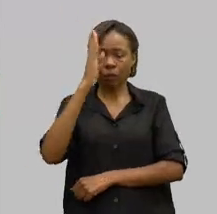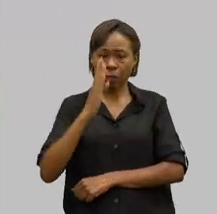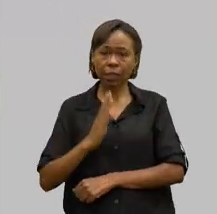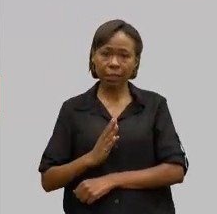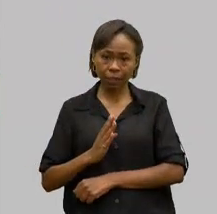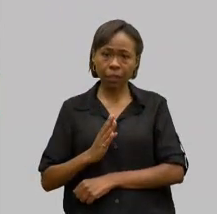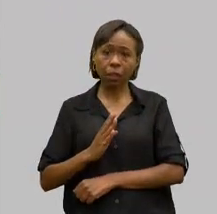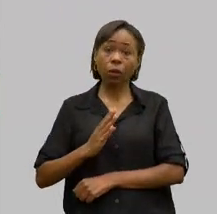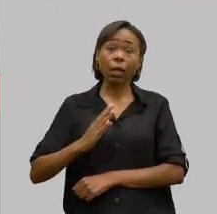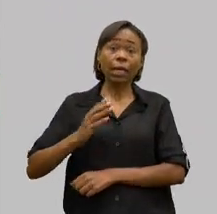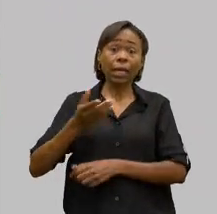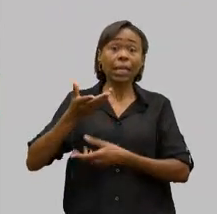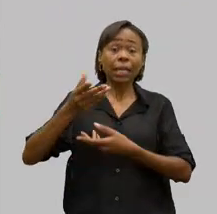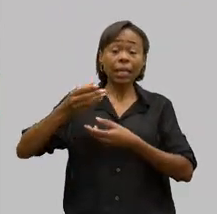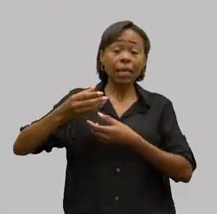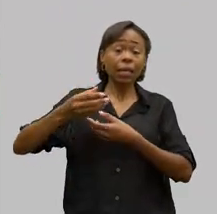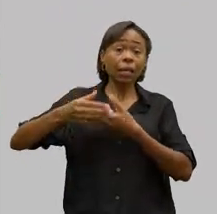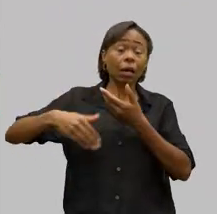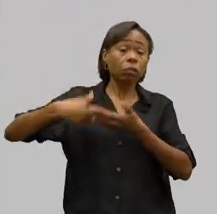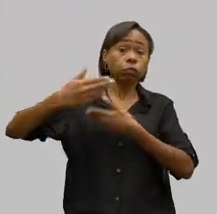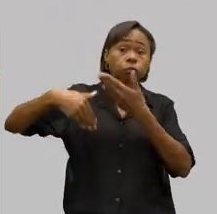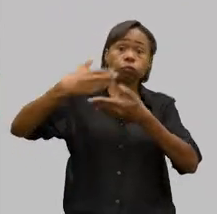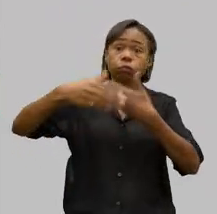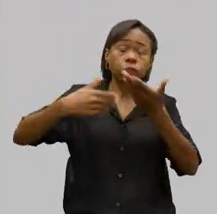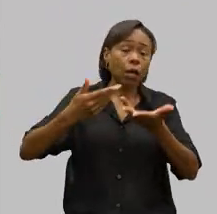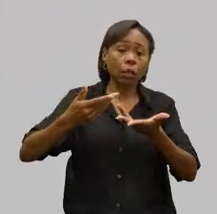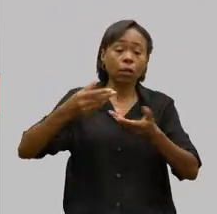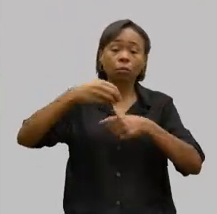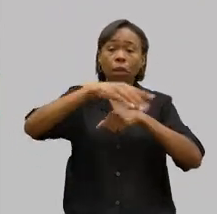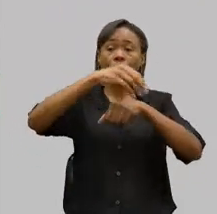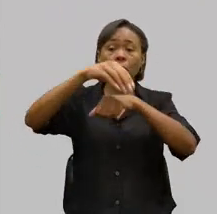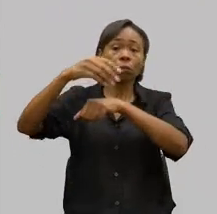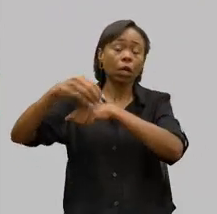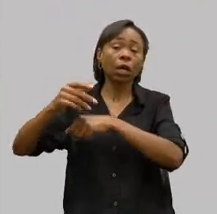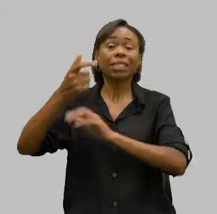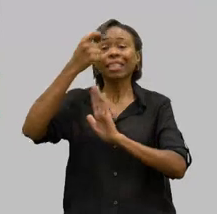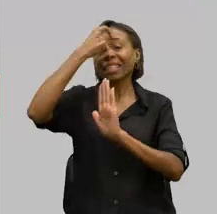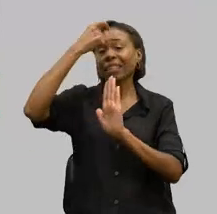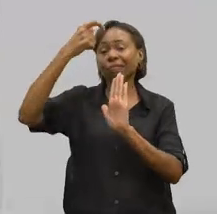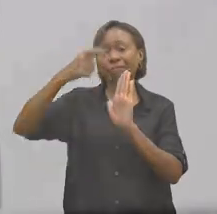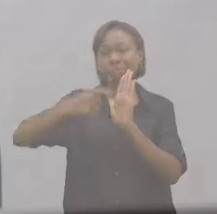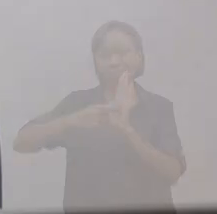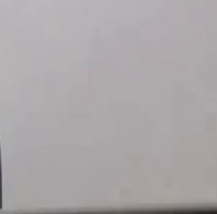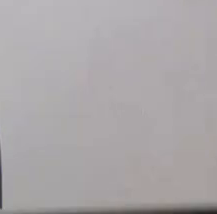se reproduz nos mecanismos de inteligência artificial.